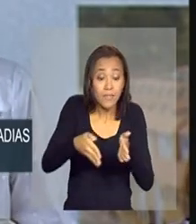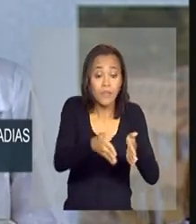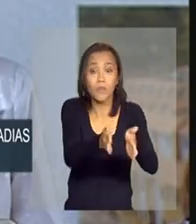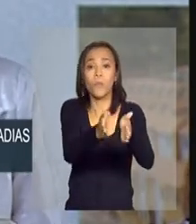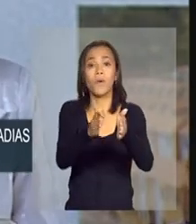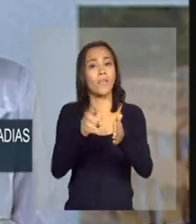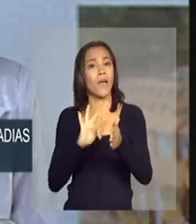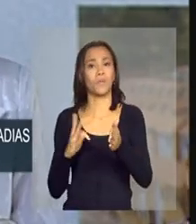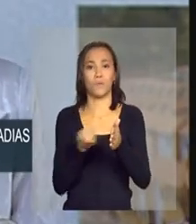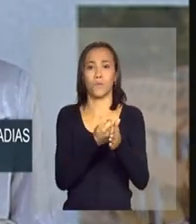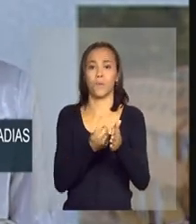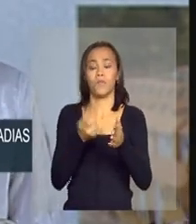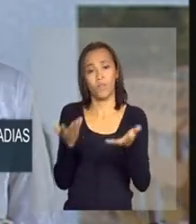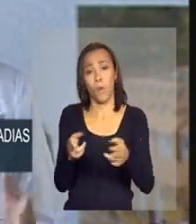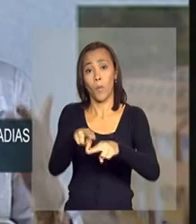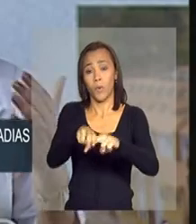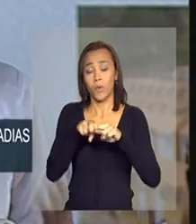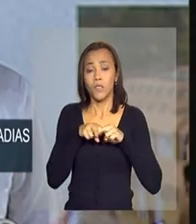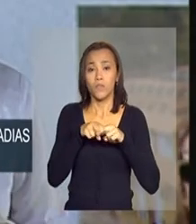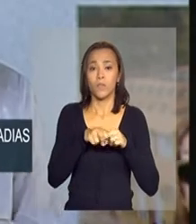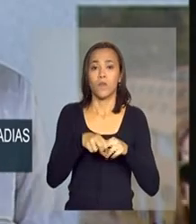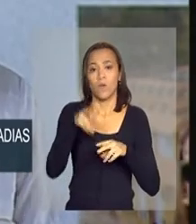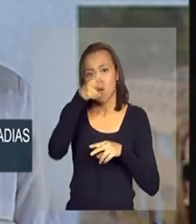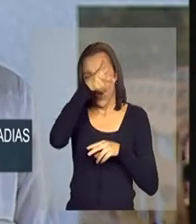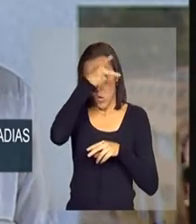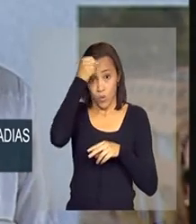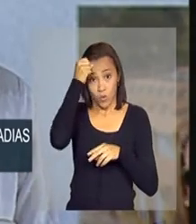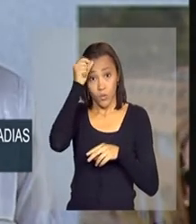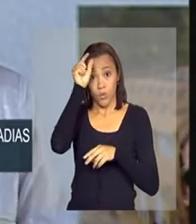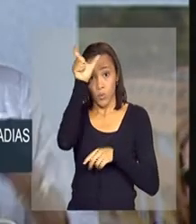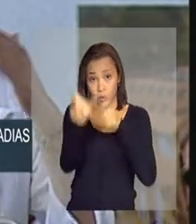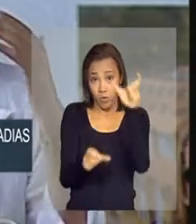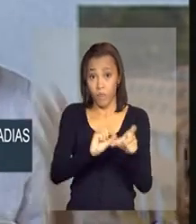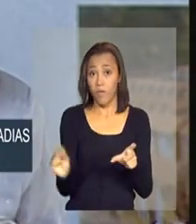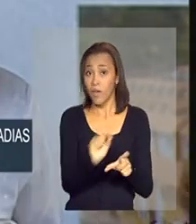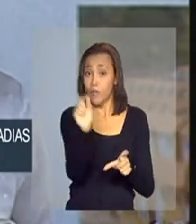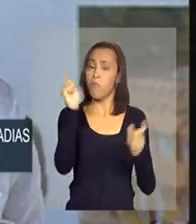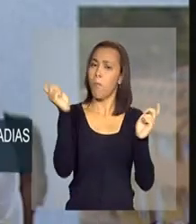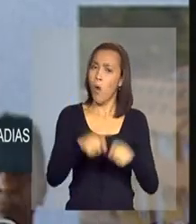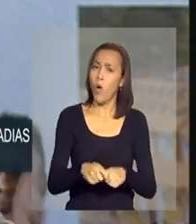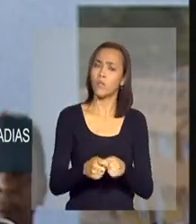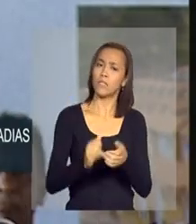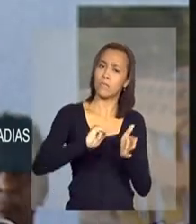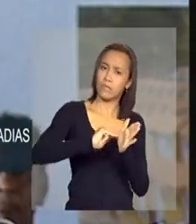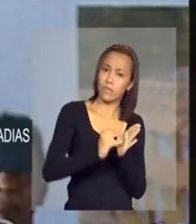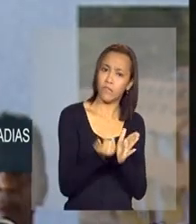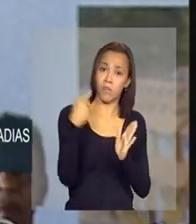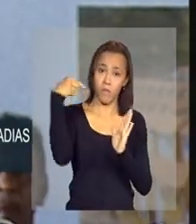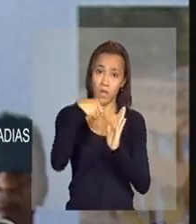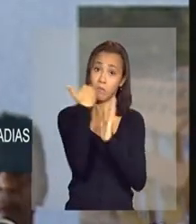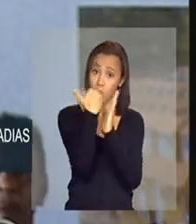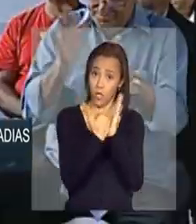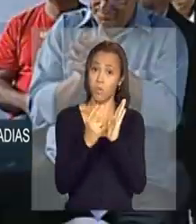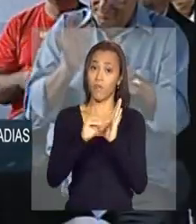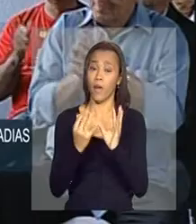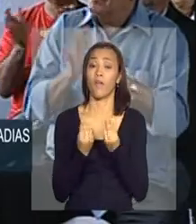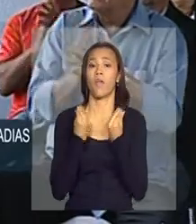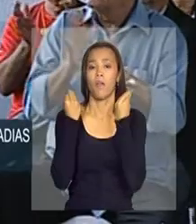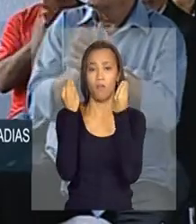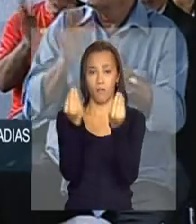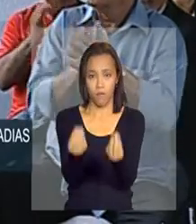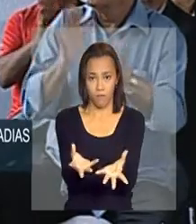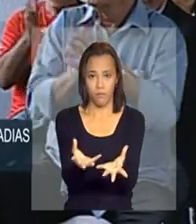tudo então os prefeitos podem se cadastrar para esse programa que receberam